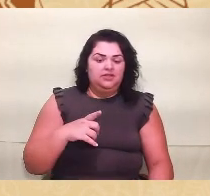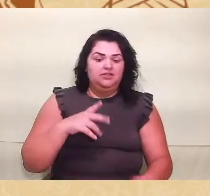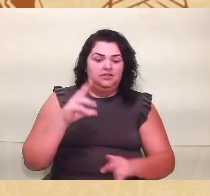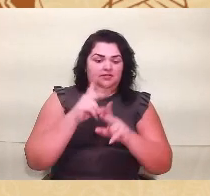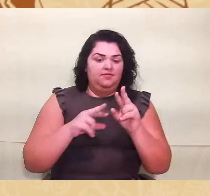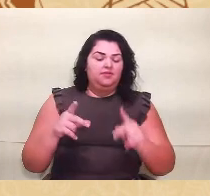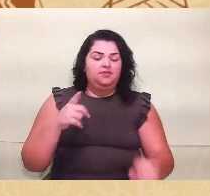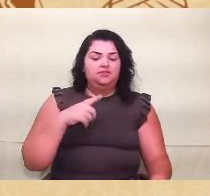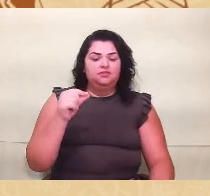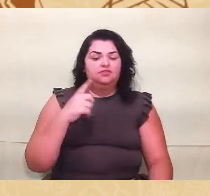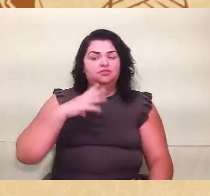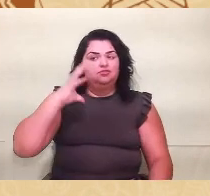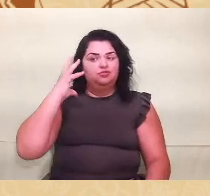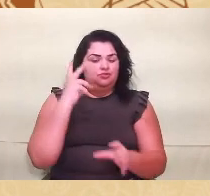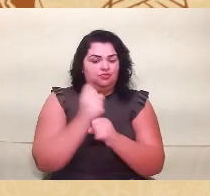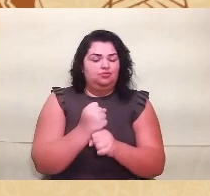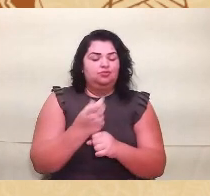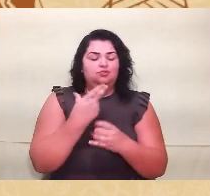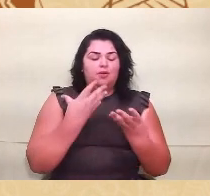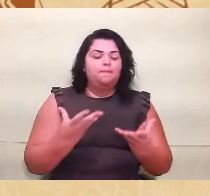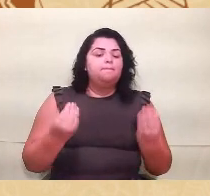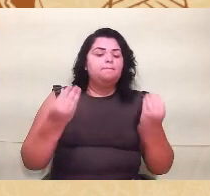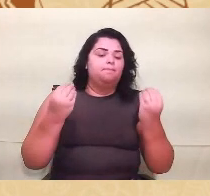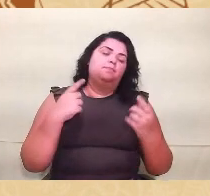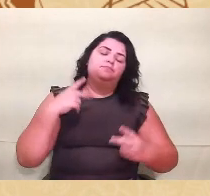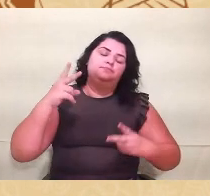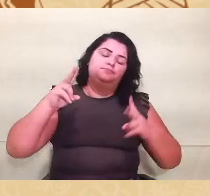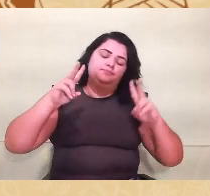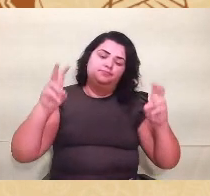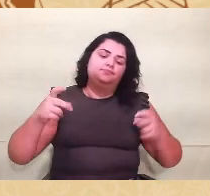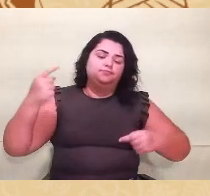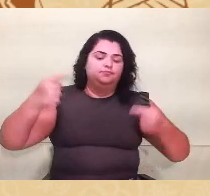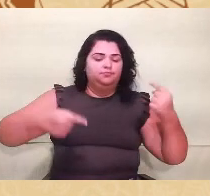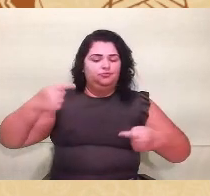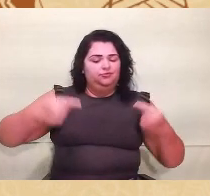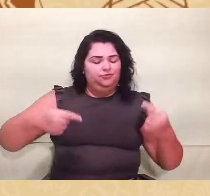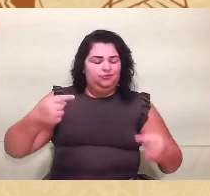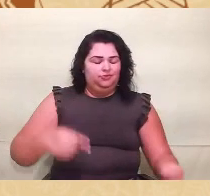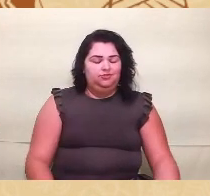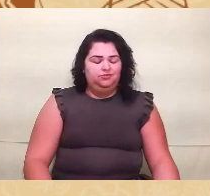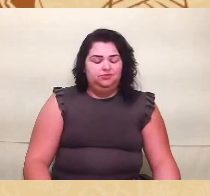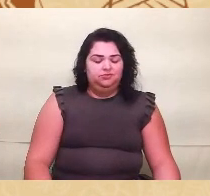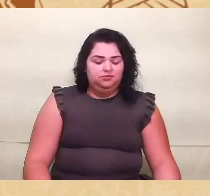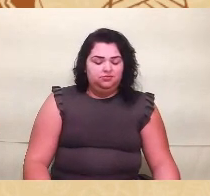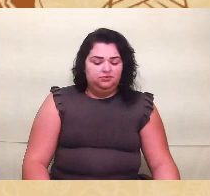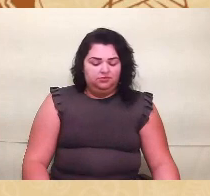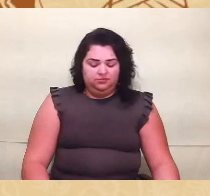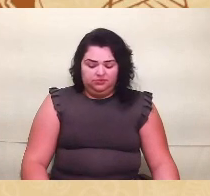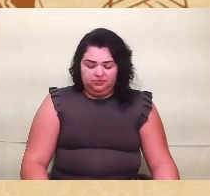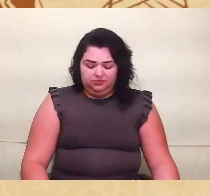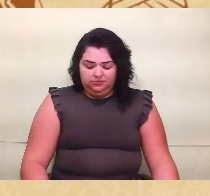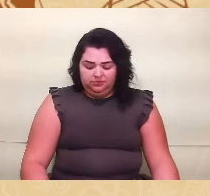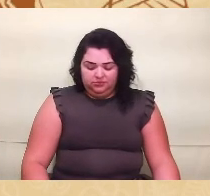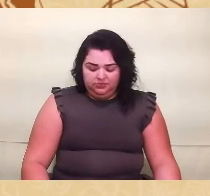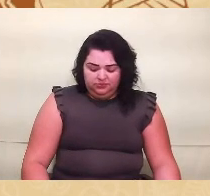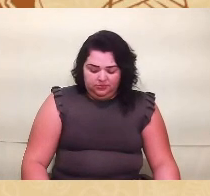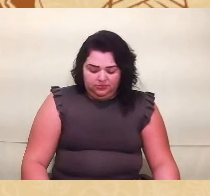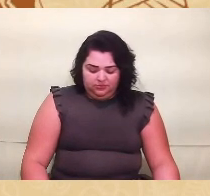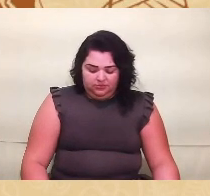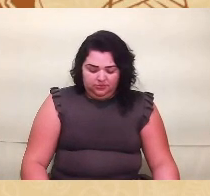gente pode somar muito, sobretudo nessas questões políticas, né? Eu vejo pelas